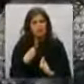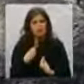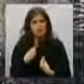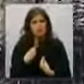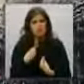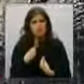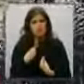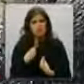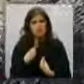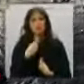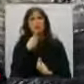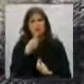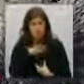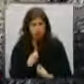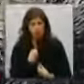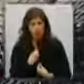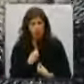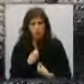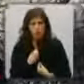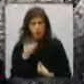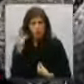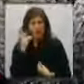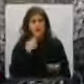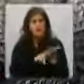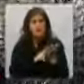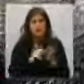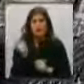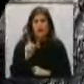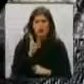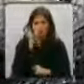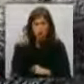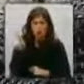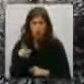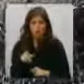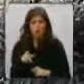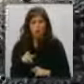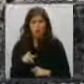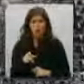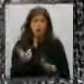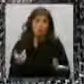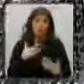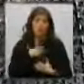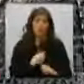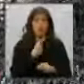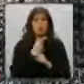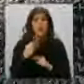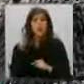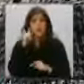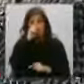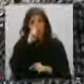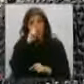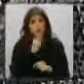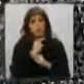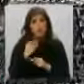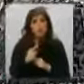perguntas é que eu gostava de ter feito até aquelas duas testemunhas ai eles efetivamente como porque é que ele tem metido e porque